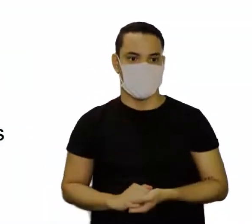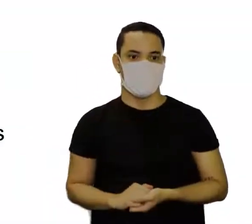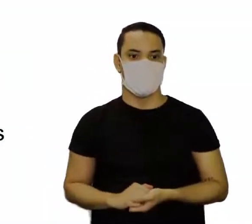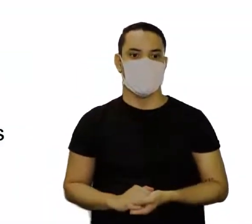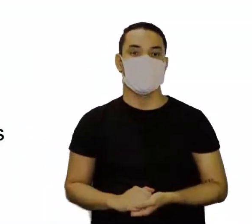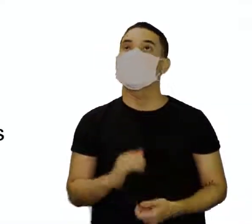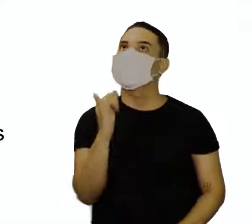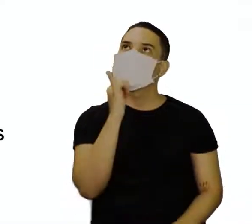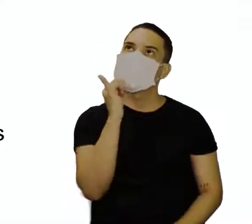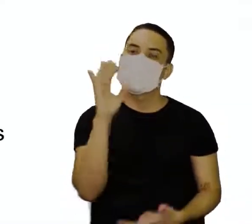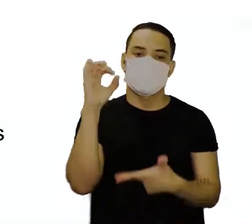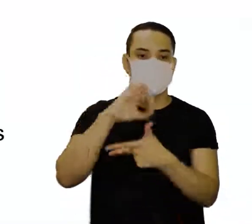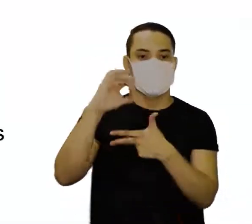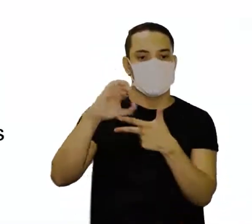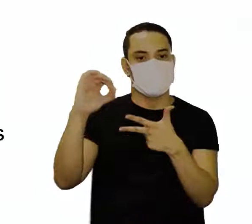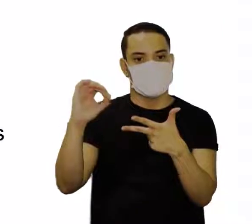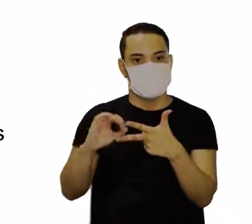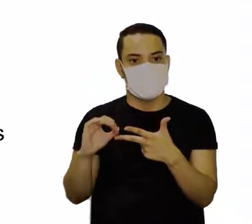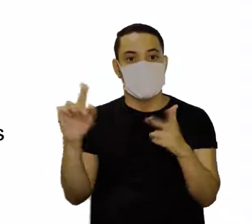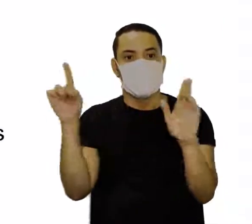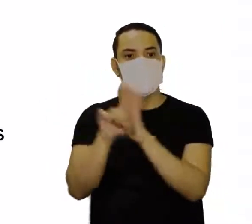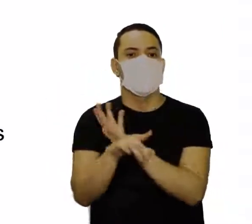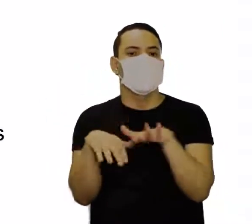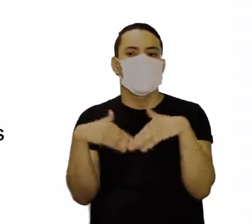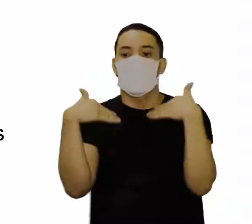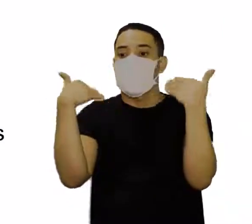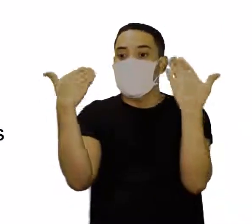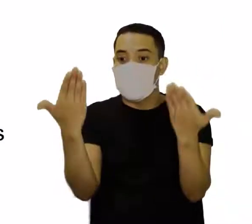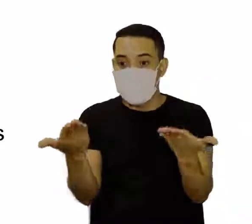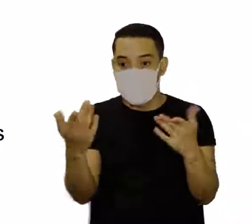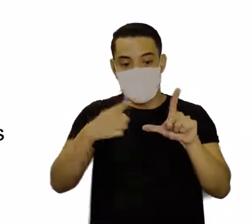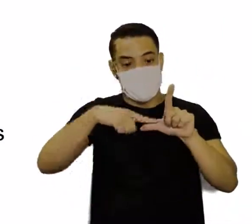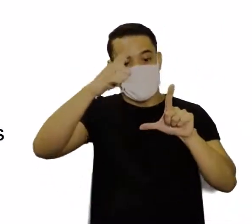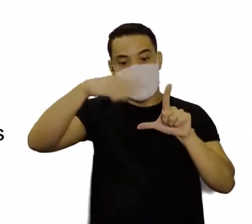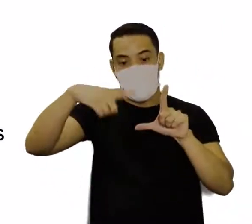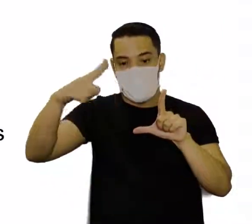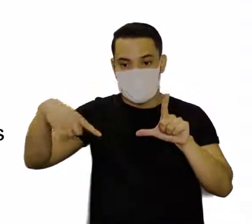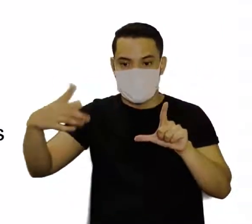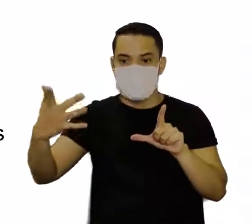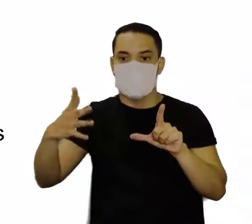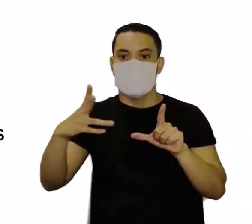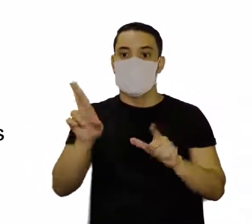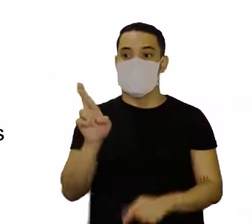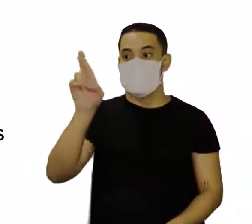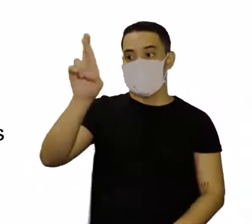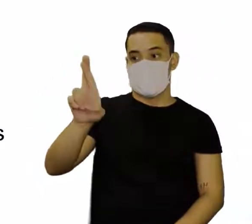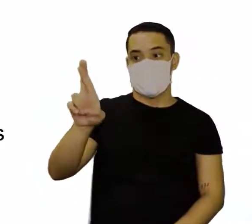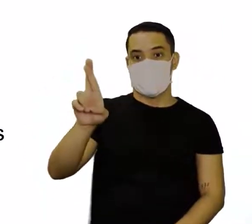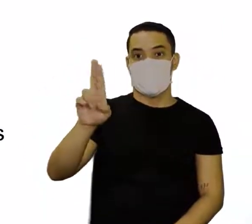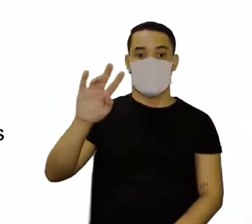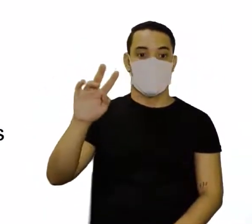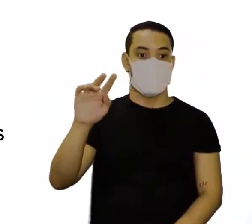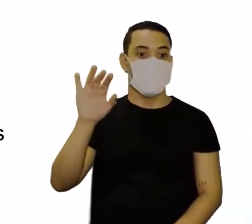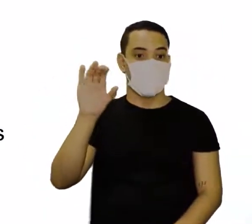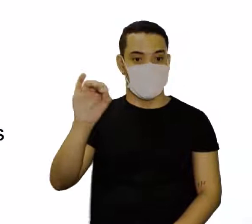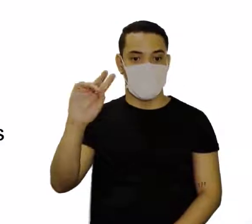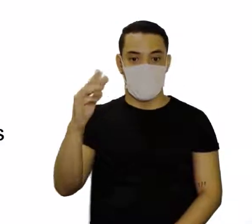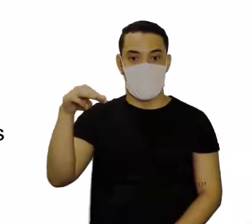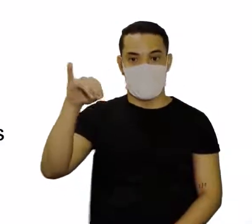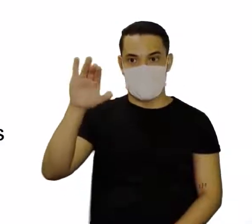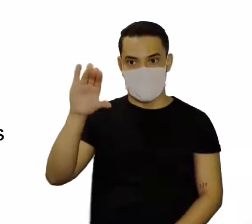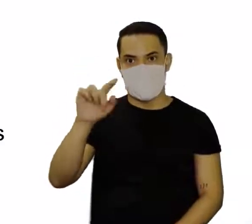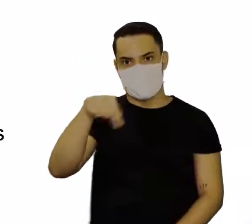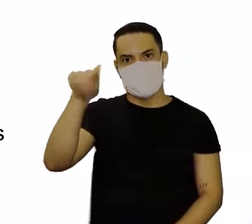tá lá, qual dos itens abaixo, qual dos gráficos abaixo representa o resistor ômico? Você já sabe,